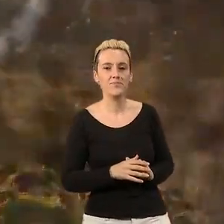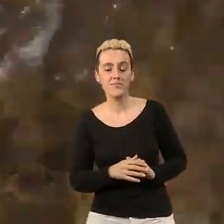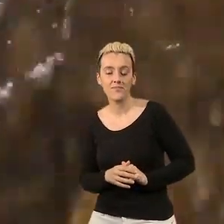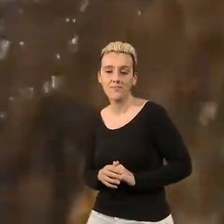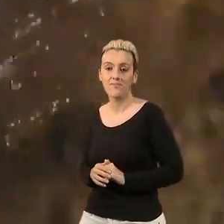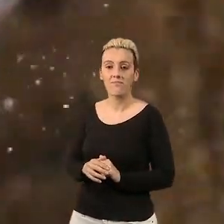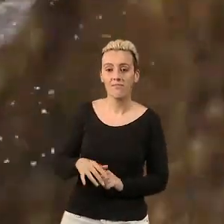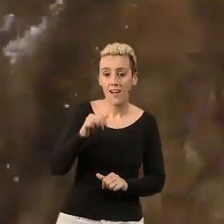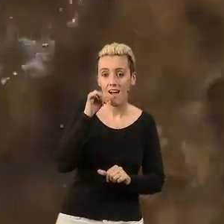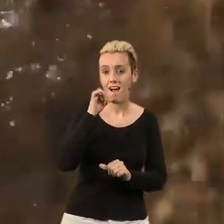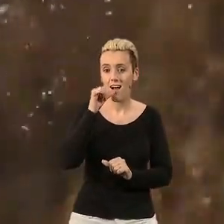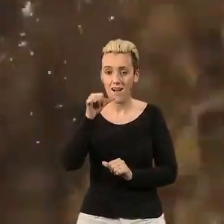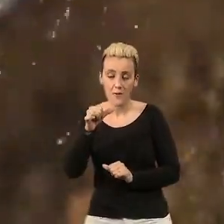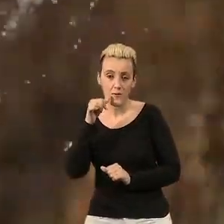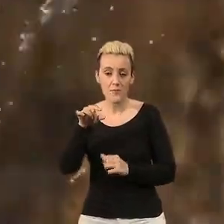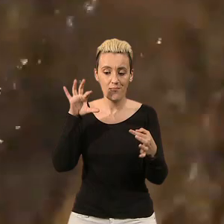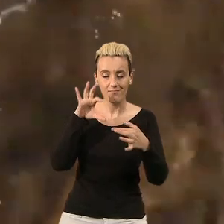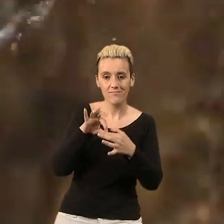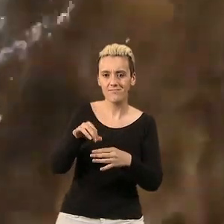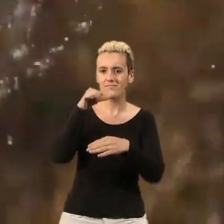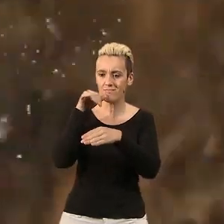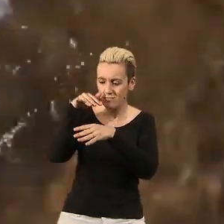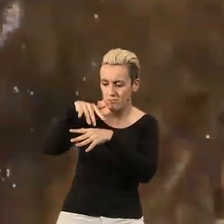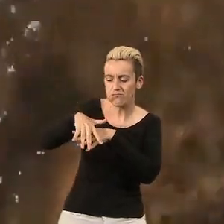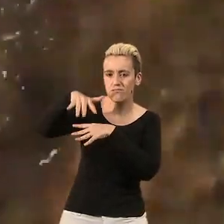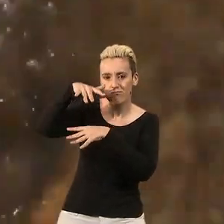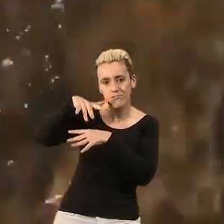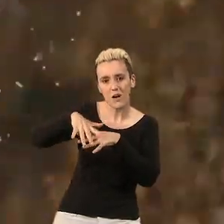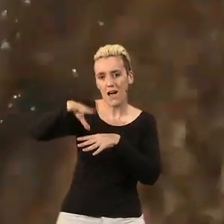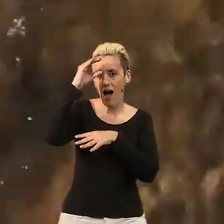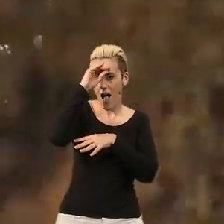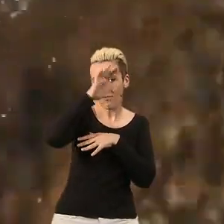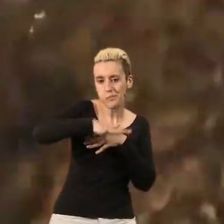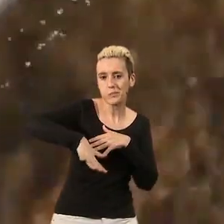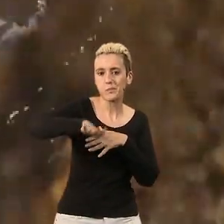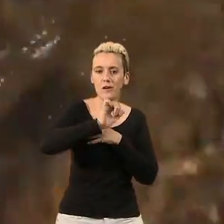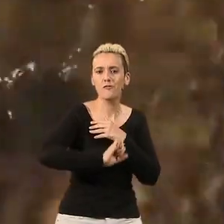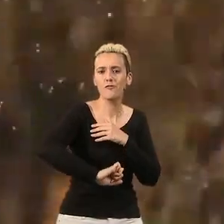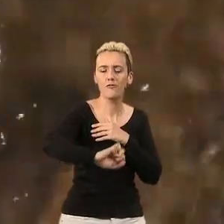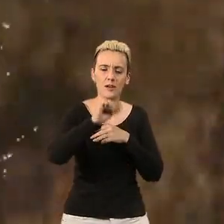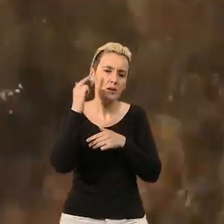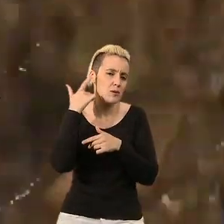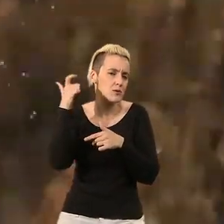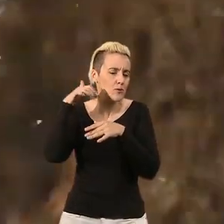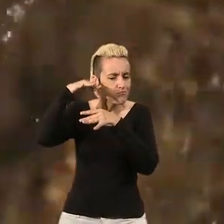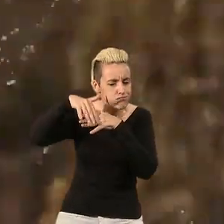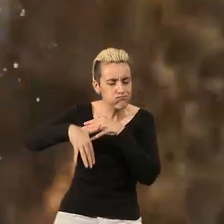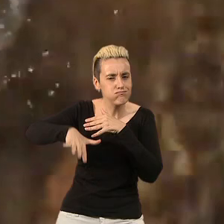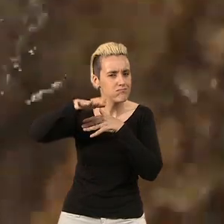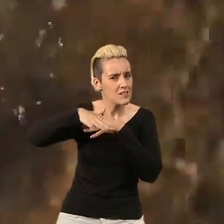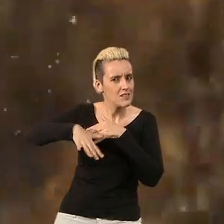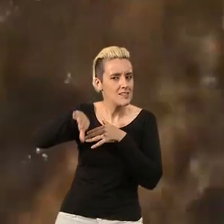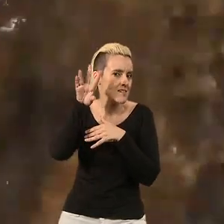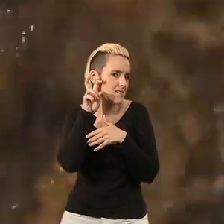Água da fonte da aldeia, ensina-me o teu cantar, que os meus olhos voltem